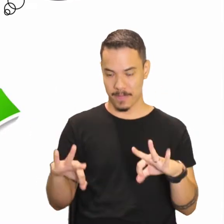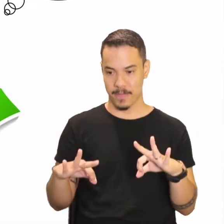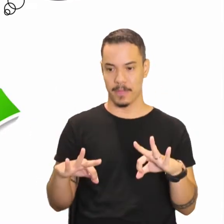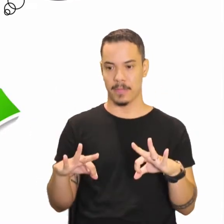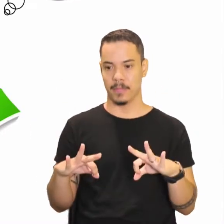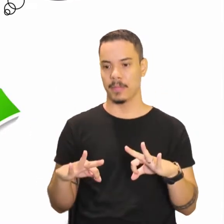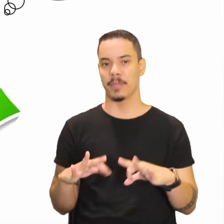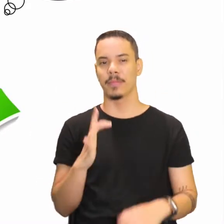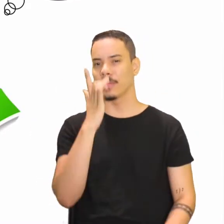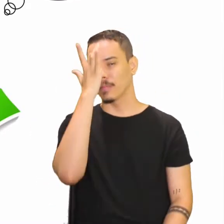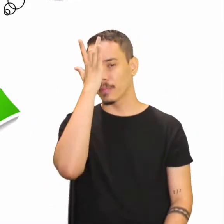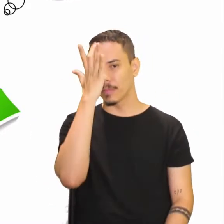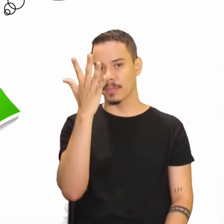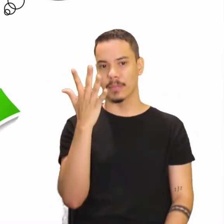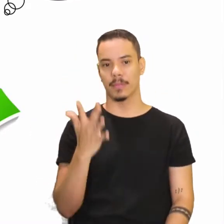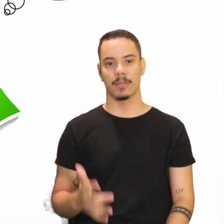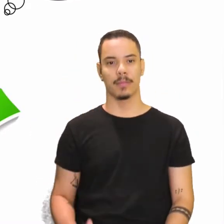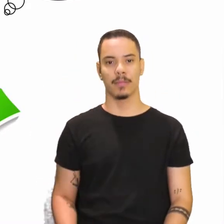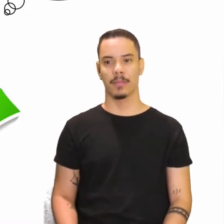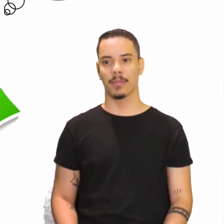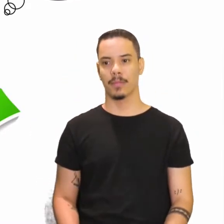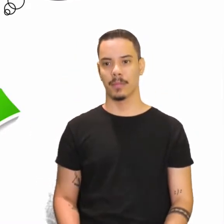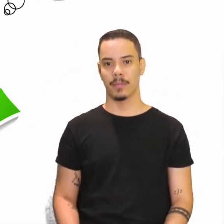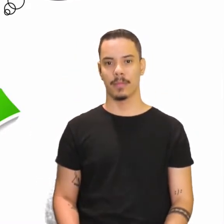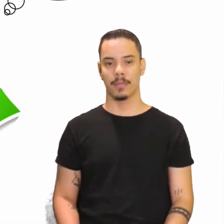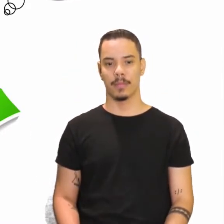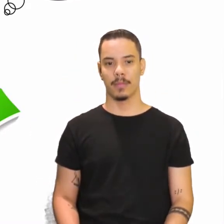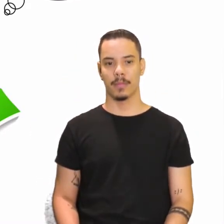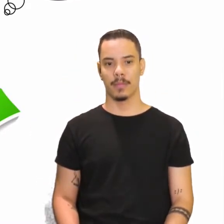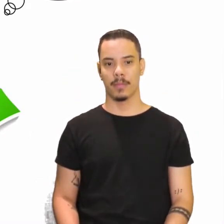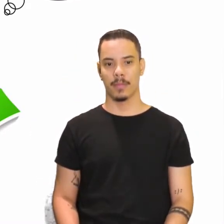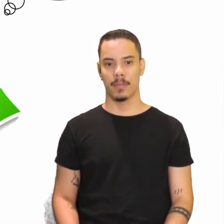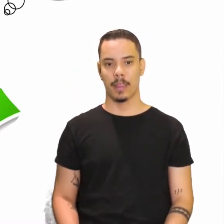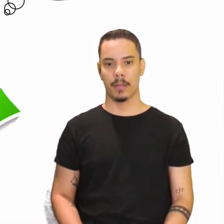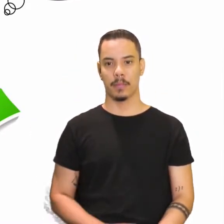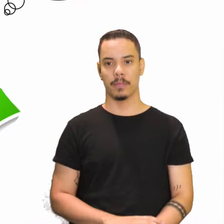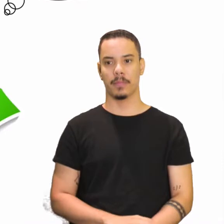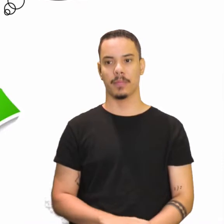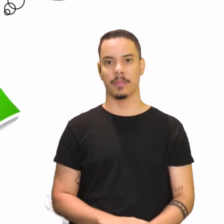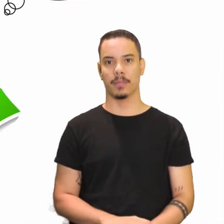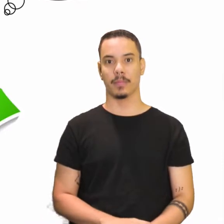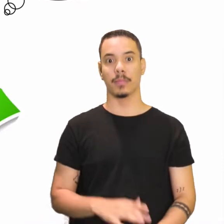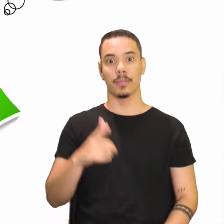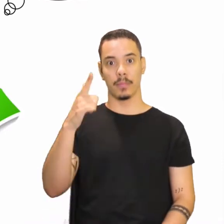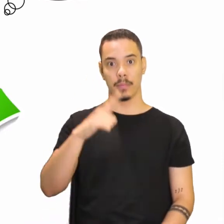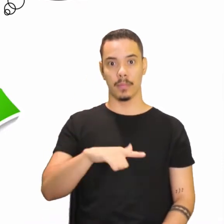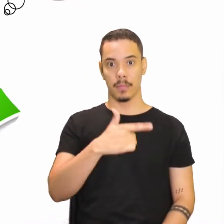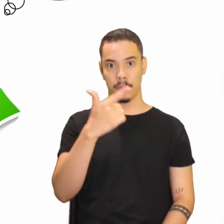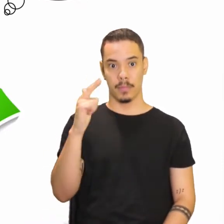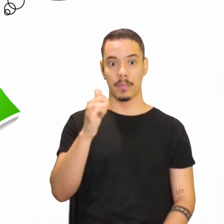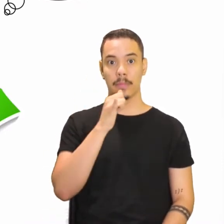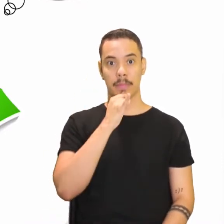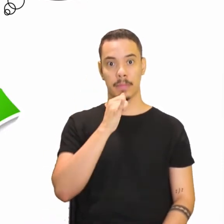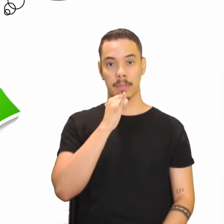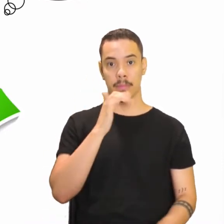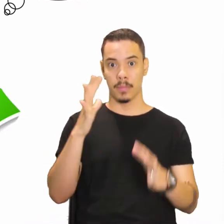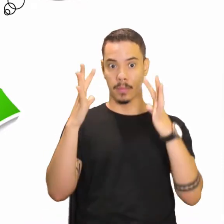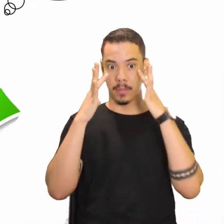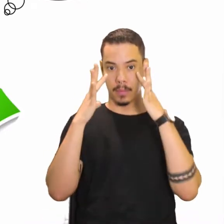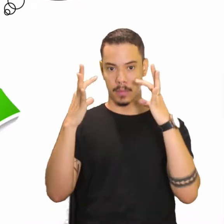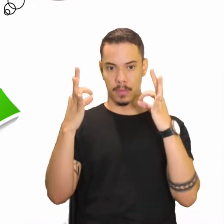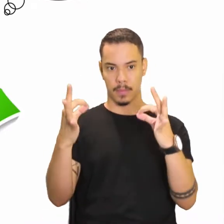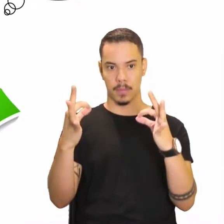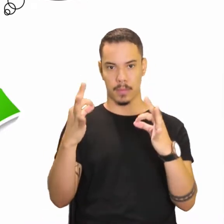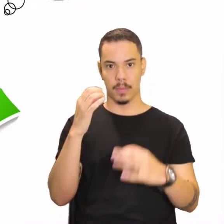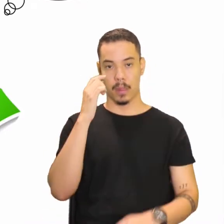né? Vamos lá. Ó, aqui para você, ó, mais um exemplo. Preste atenção